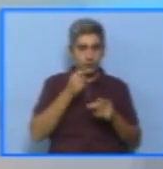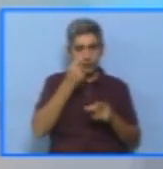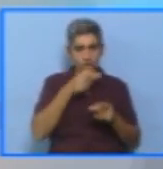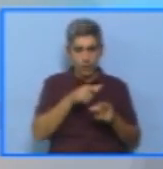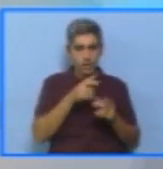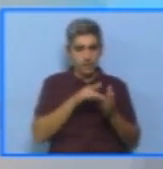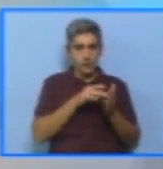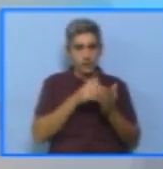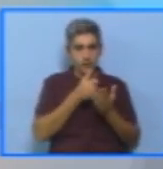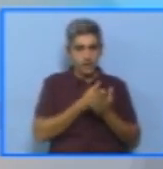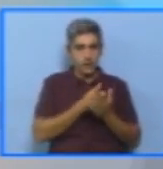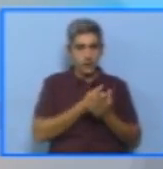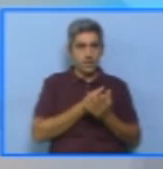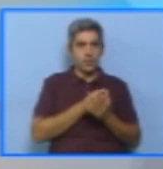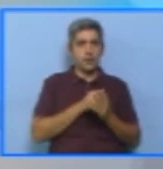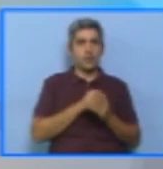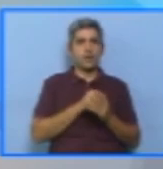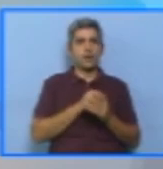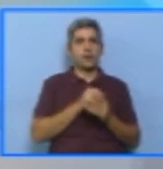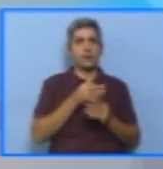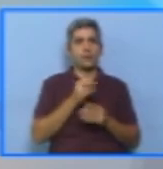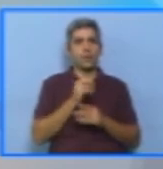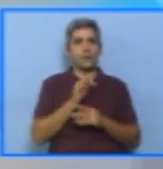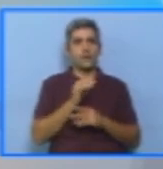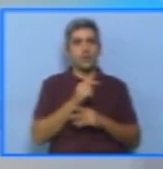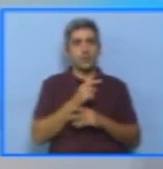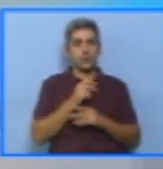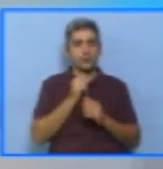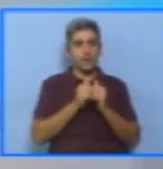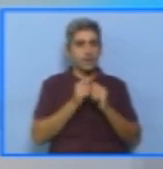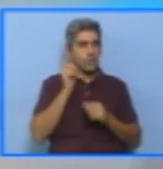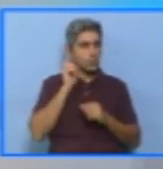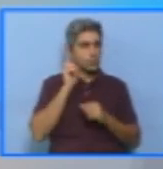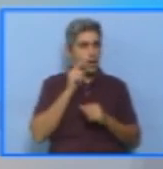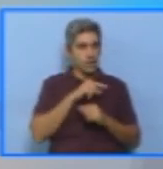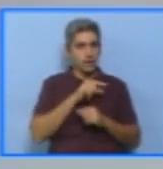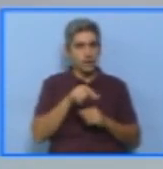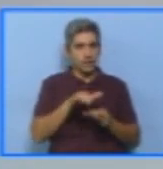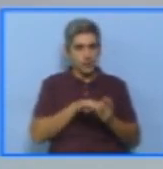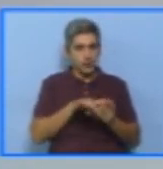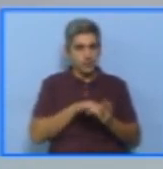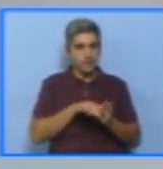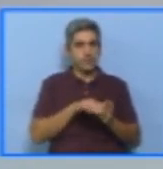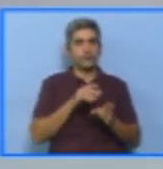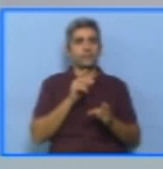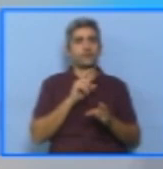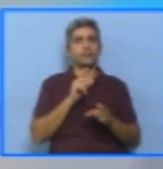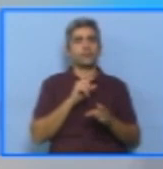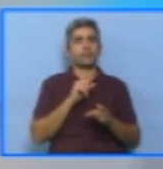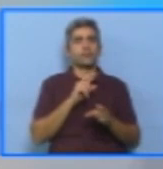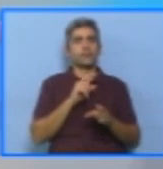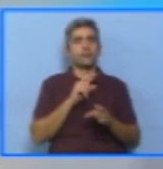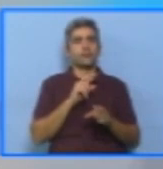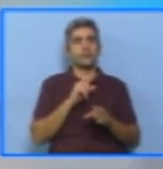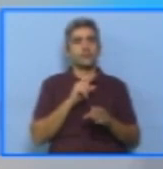bíblica, a intervenção dos profetas teve um papel fundamental. Quer dizer, não os fiqueis